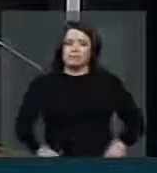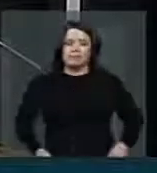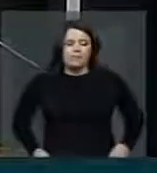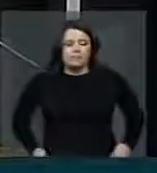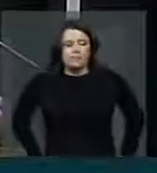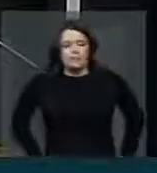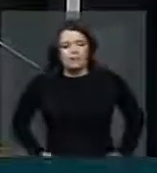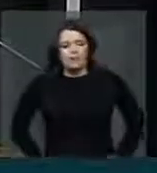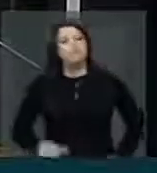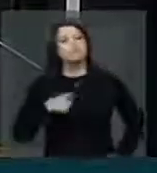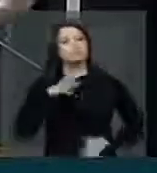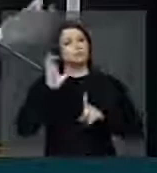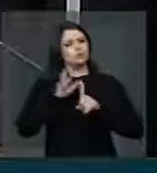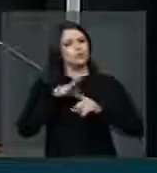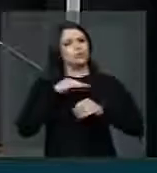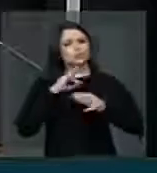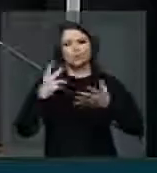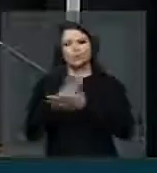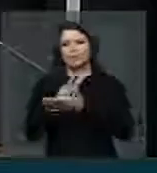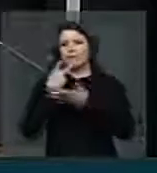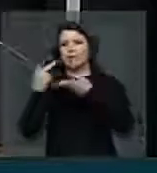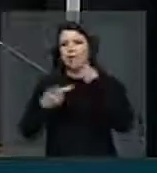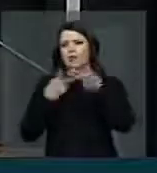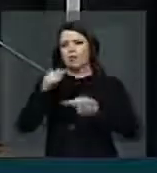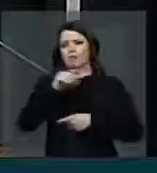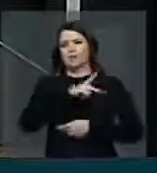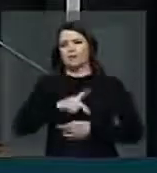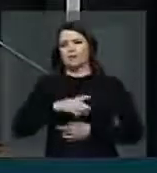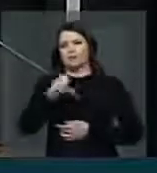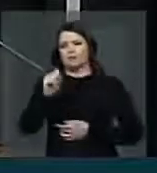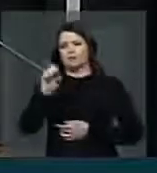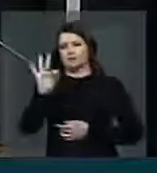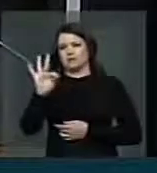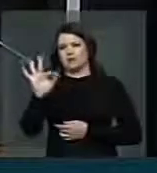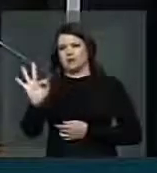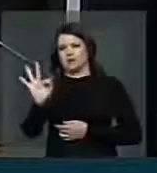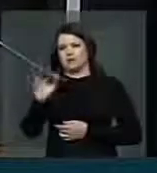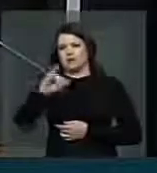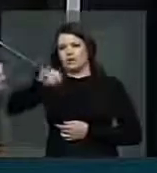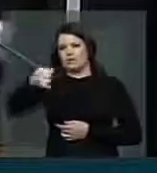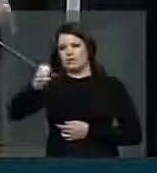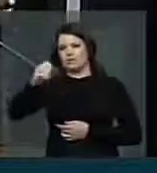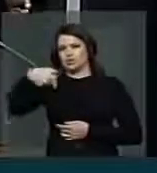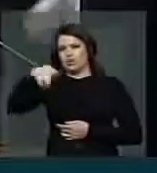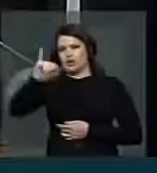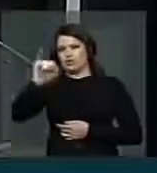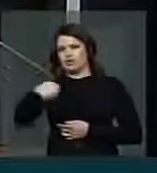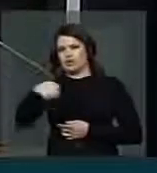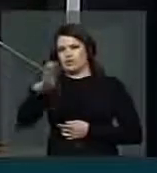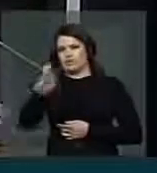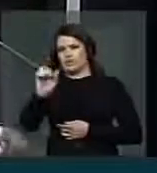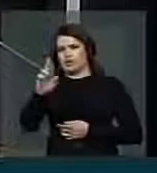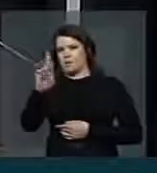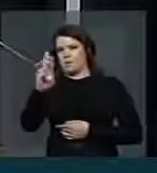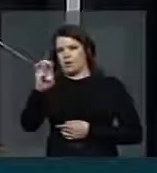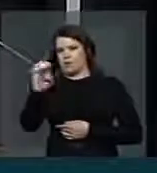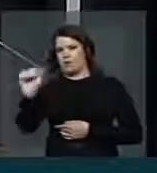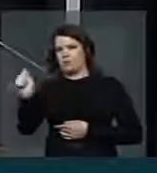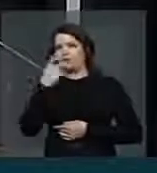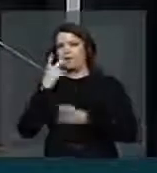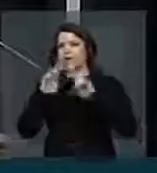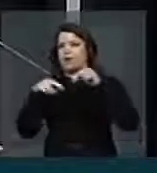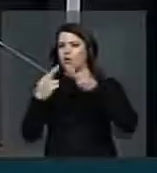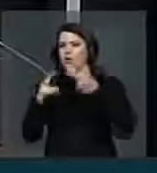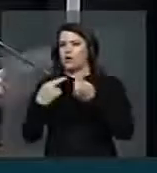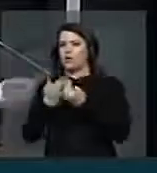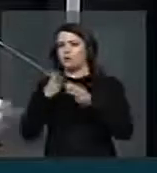certamente uma influência muito grande, as últimas falas do presidente do Supremo Tribunal Federal, Joaquim Barbosa, ao alardear pelas reuniões que participou